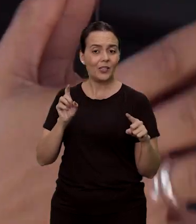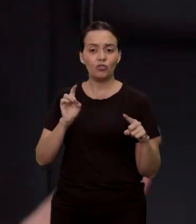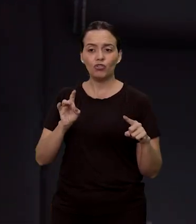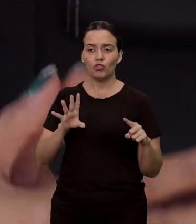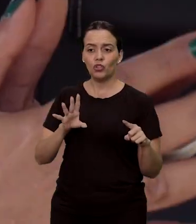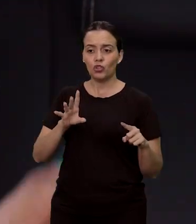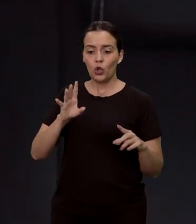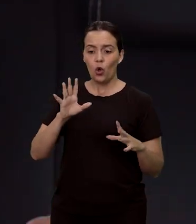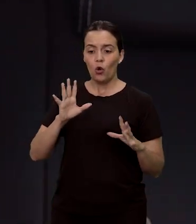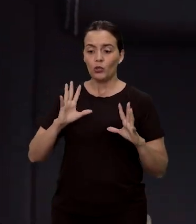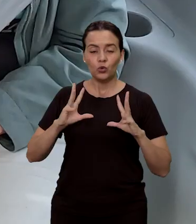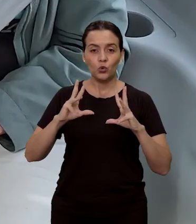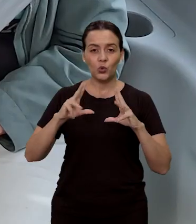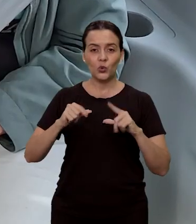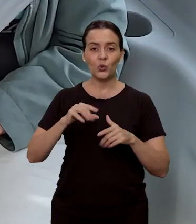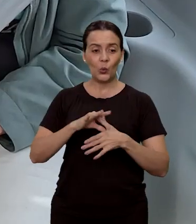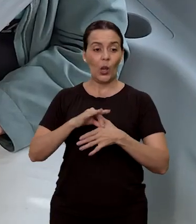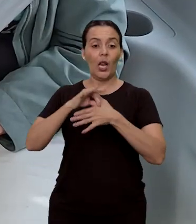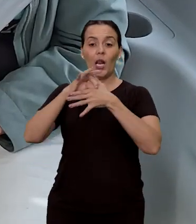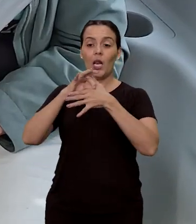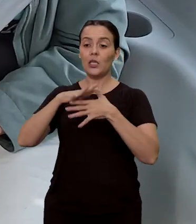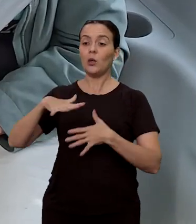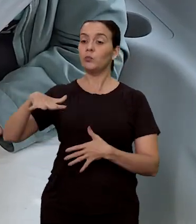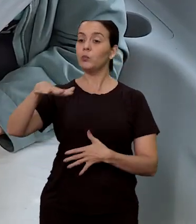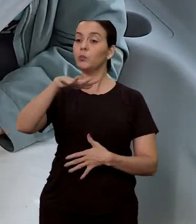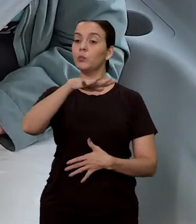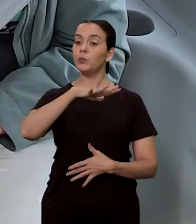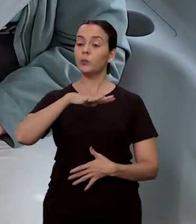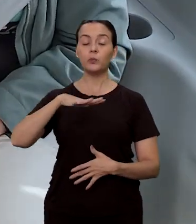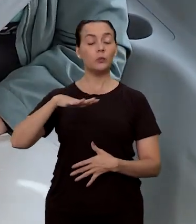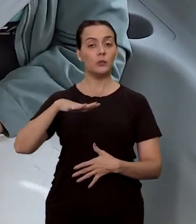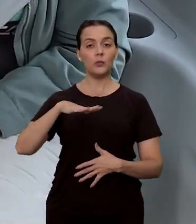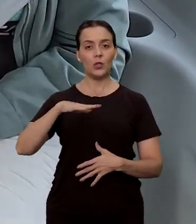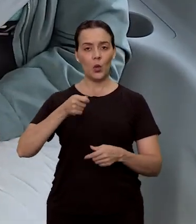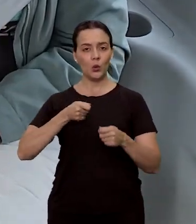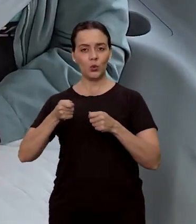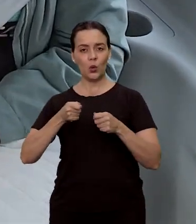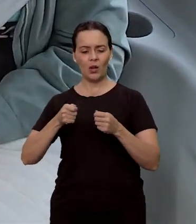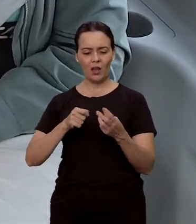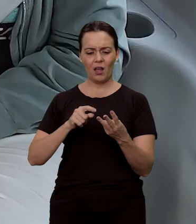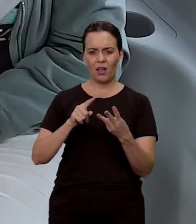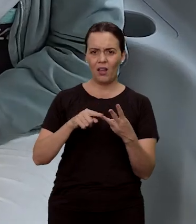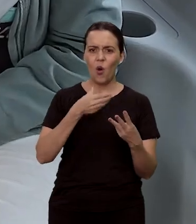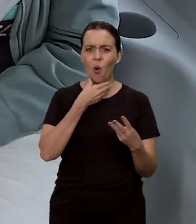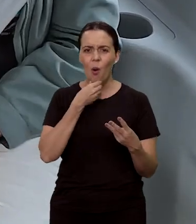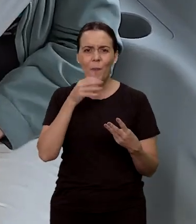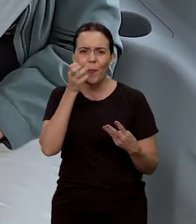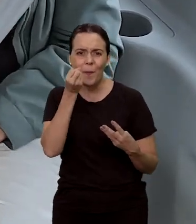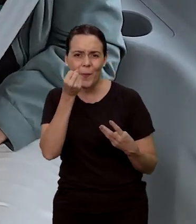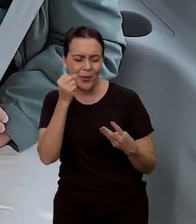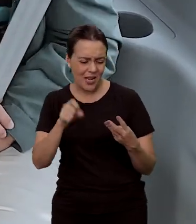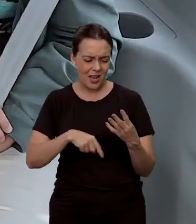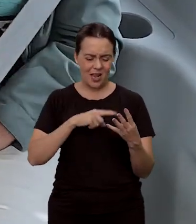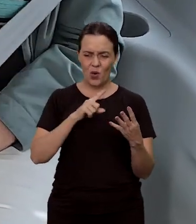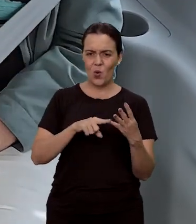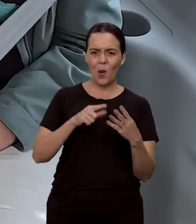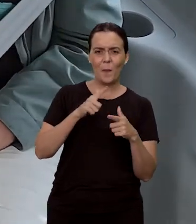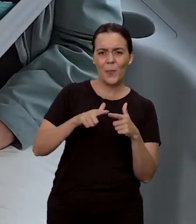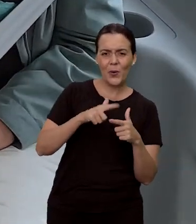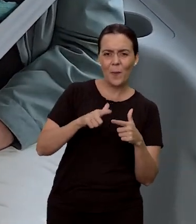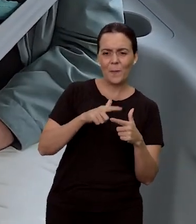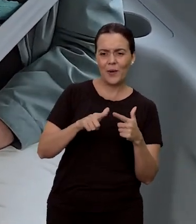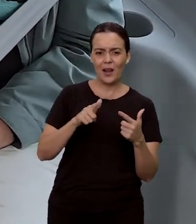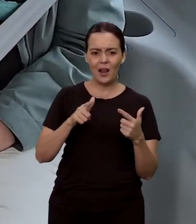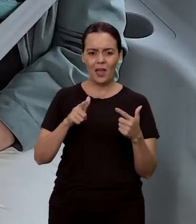podem dominar o discurso, que é o que acontecia naquele momento. Então eu vi um monte de homem branco, heterossexual, falando como que a crise climática